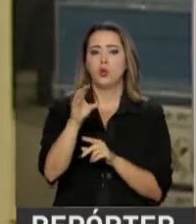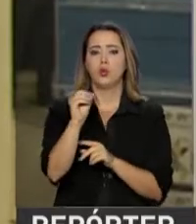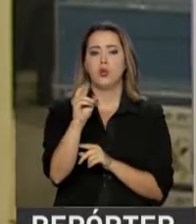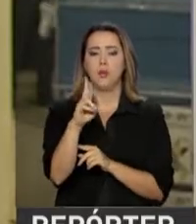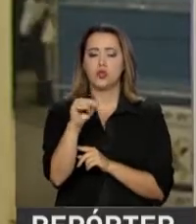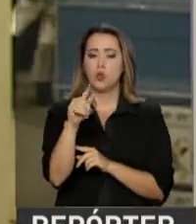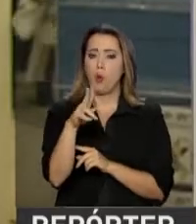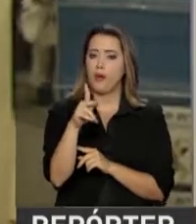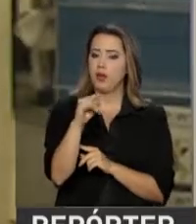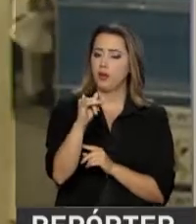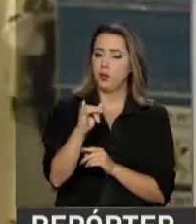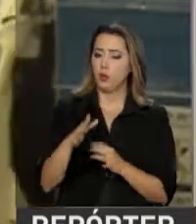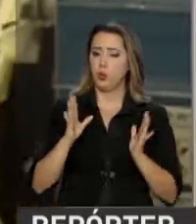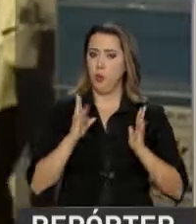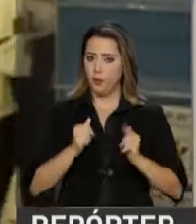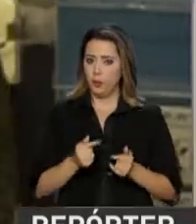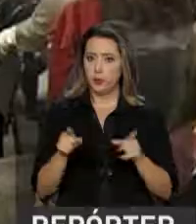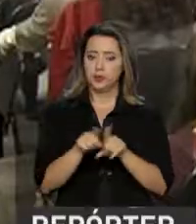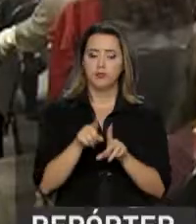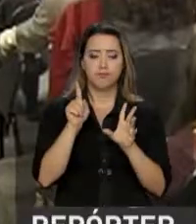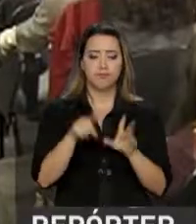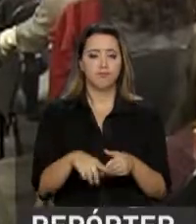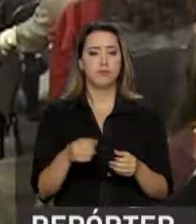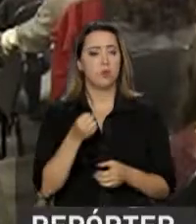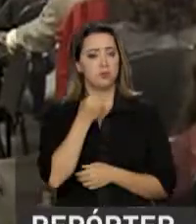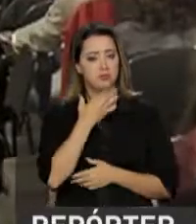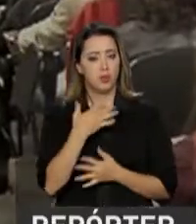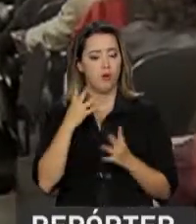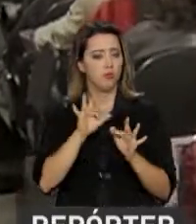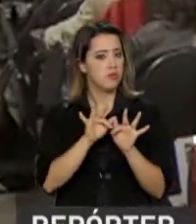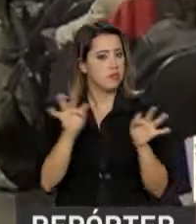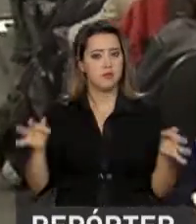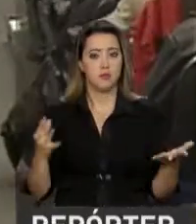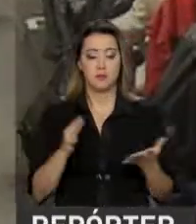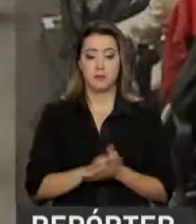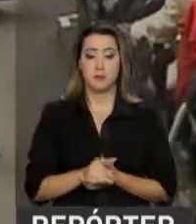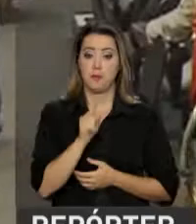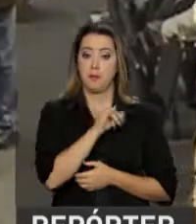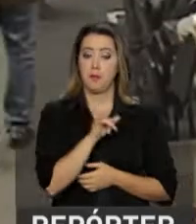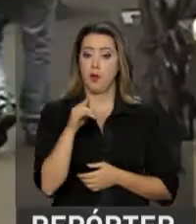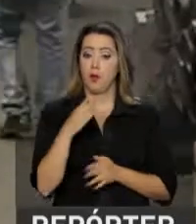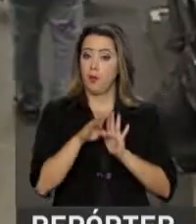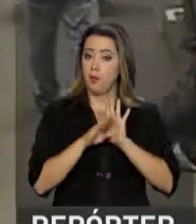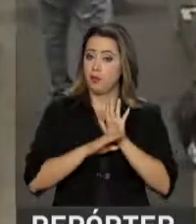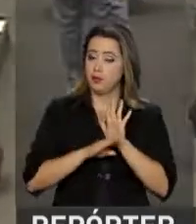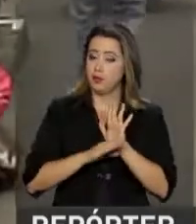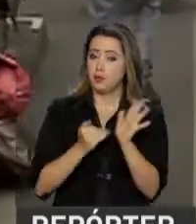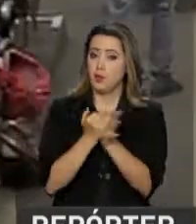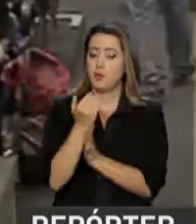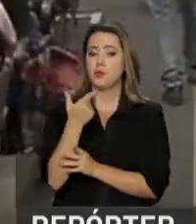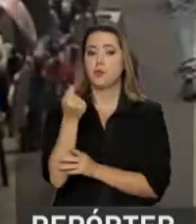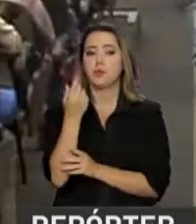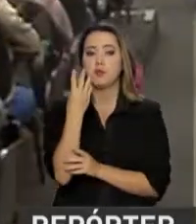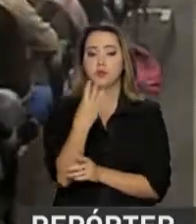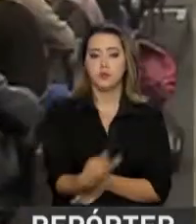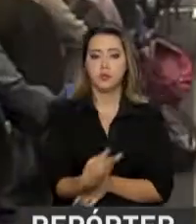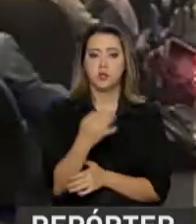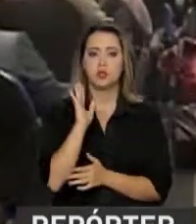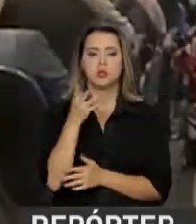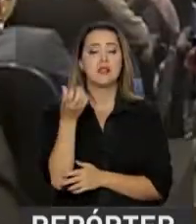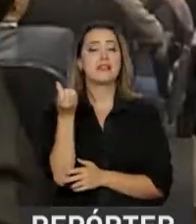de agrotóxico já maneira muito divertida e prático o programa e não ativa brasil começou em 2013 e já está na sexta edição